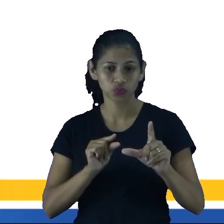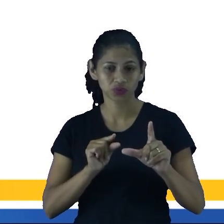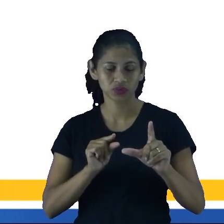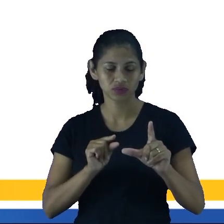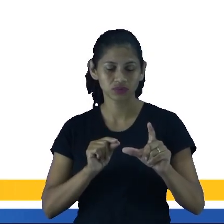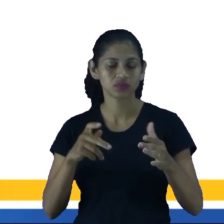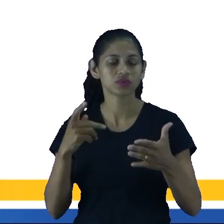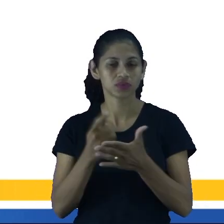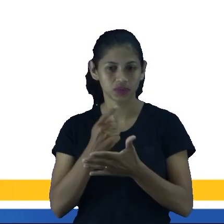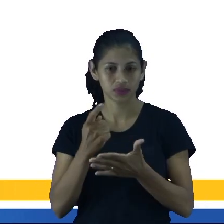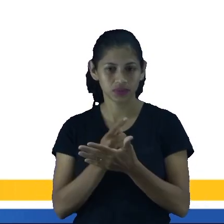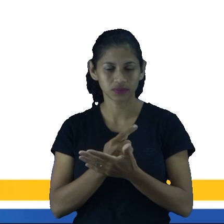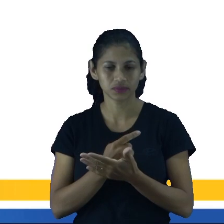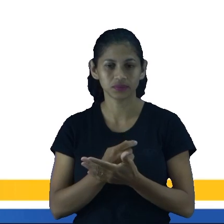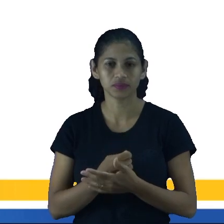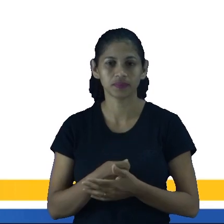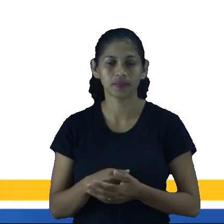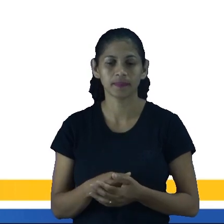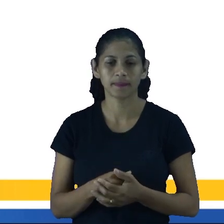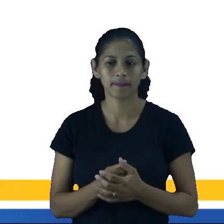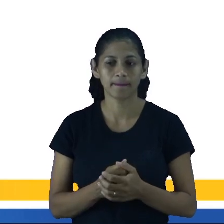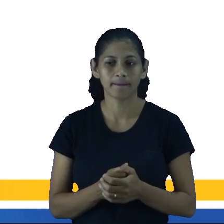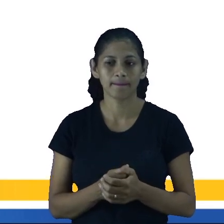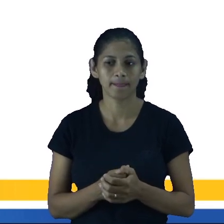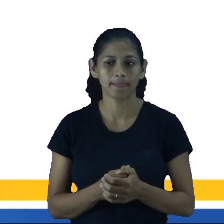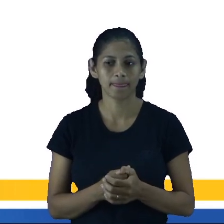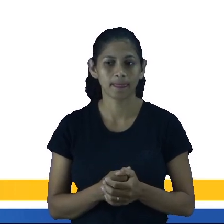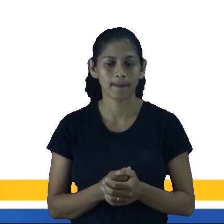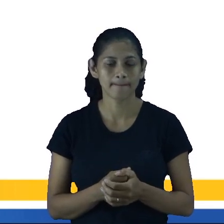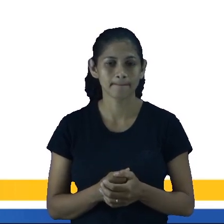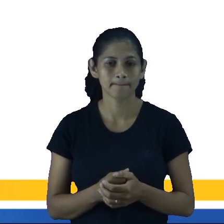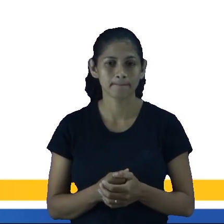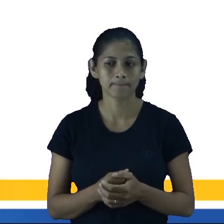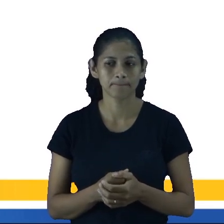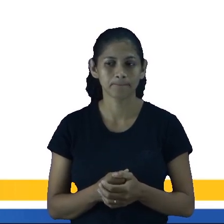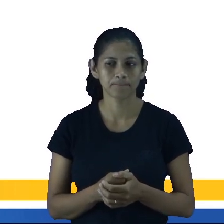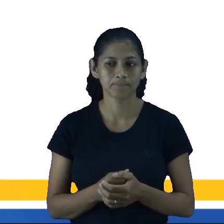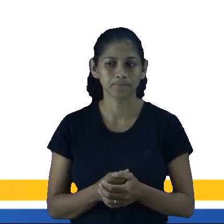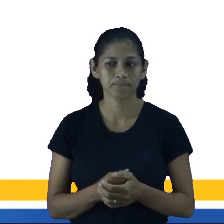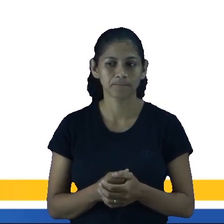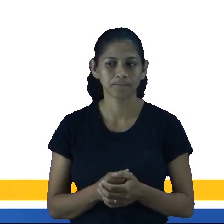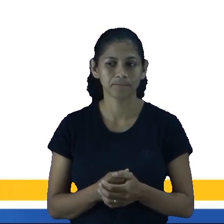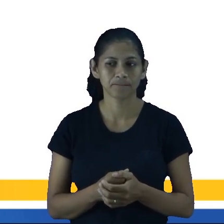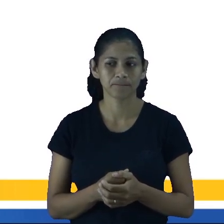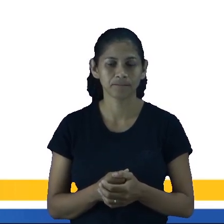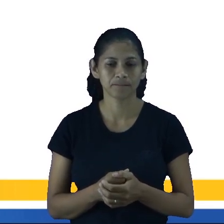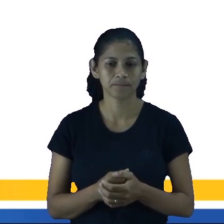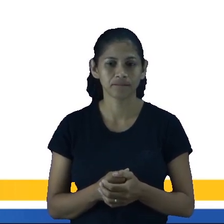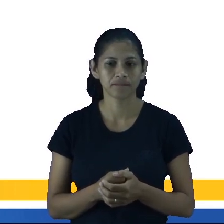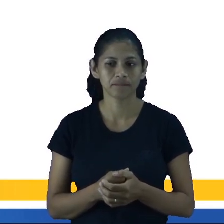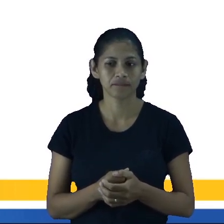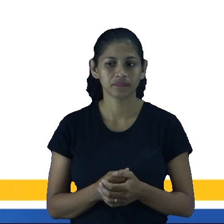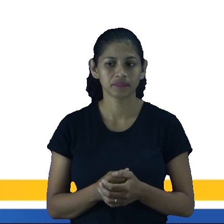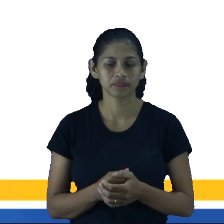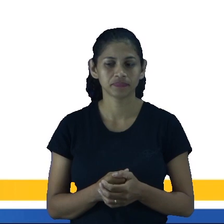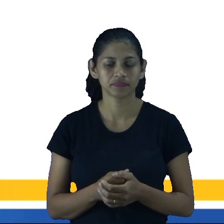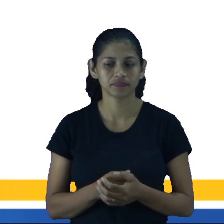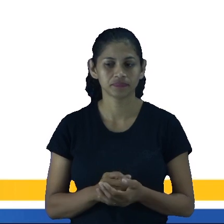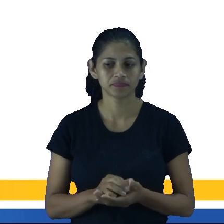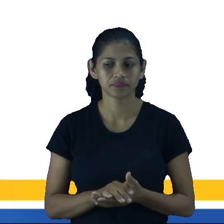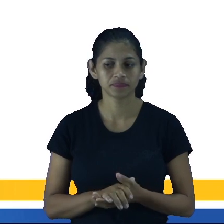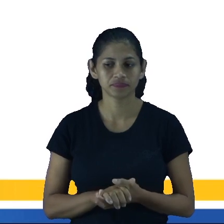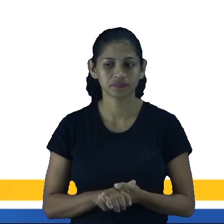não está correto, tá? No citar as coisas que compartimos, né? No citar as coisas